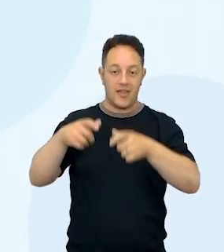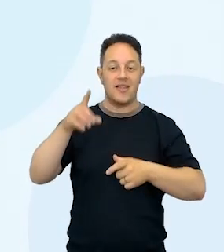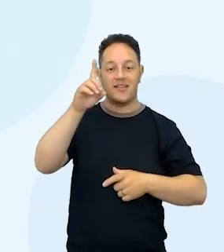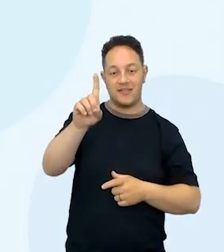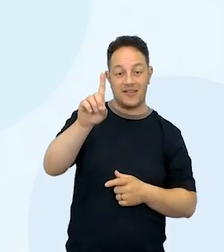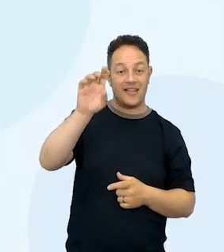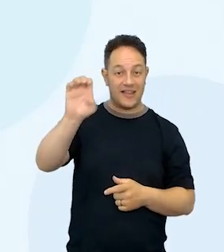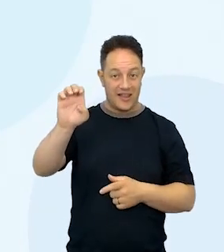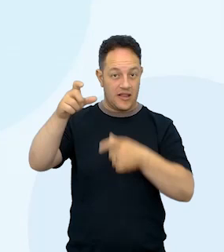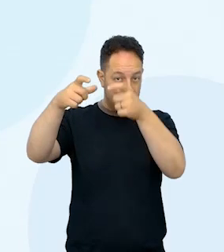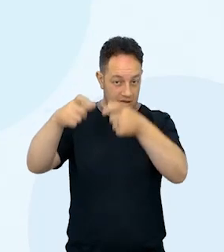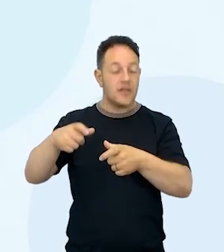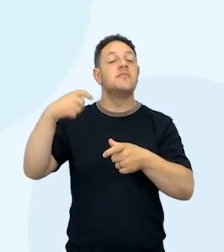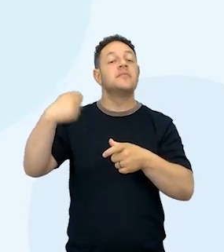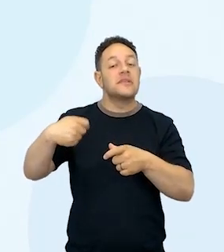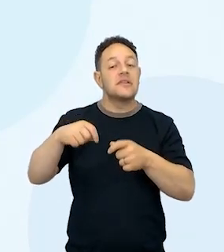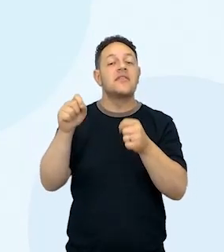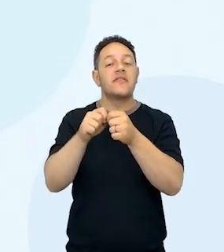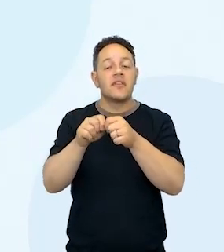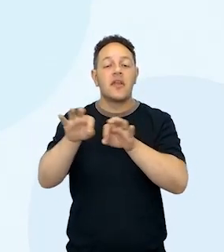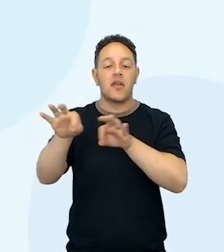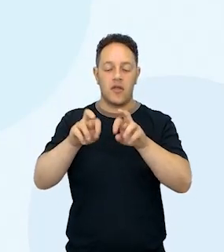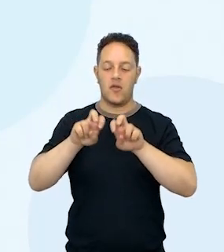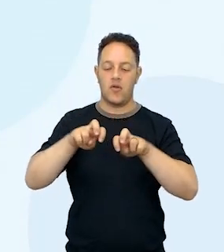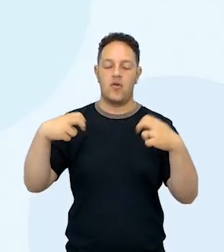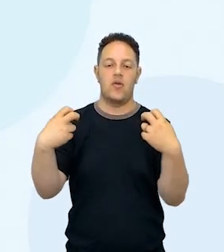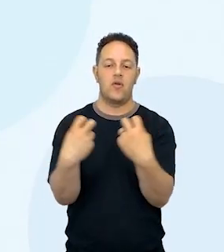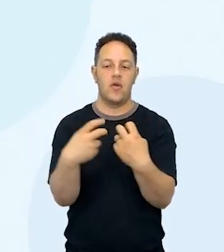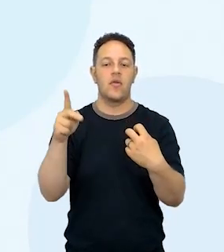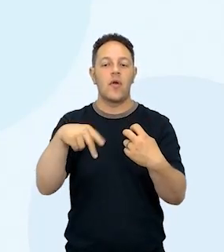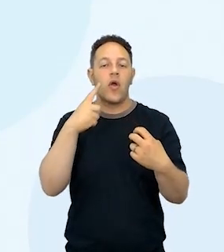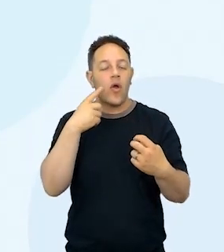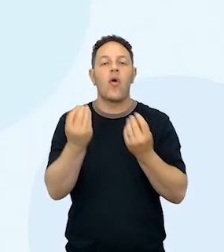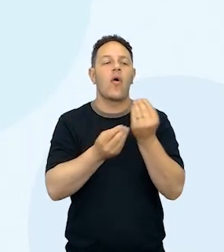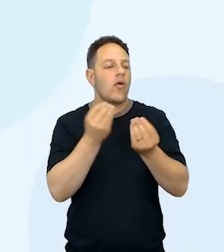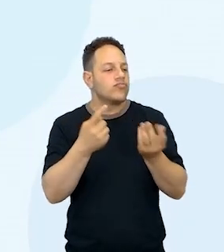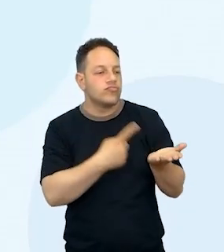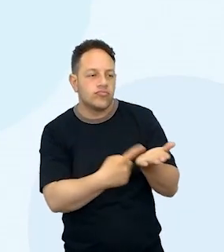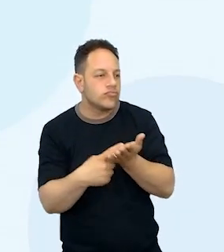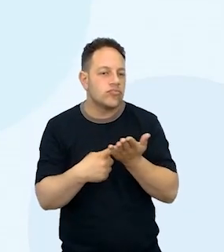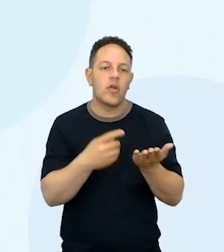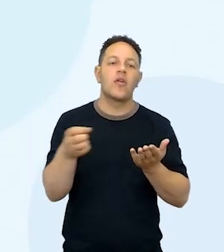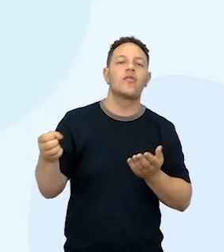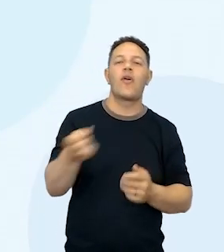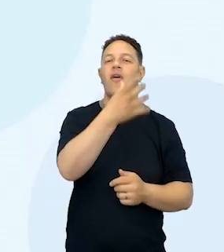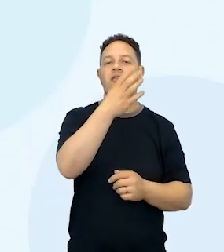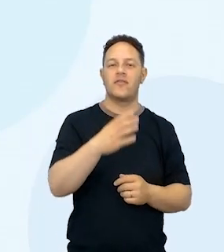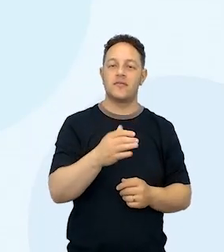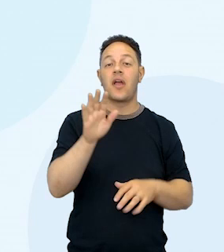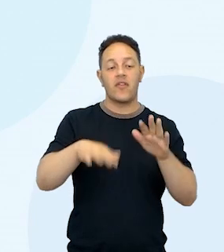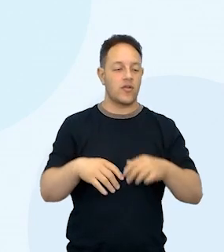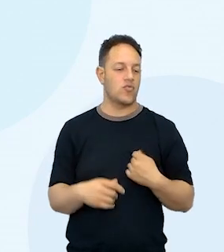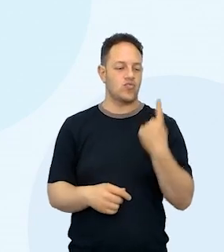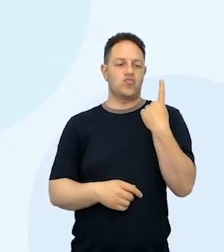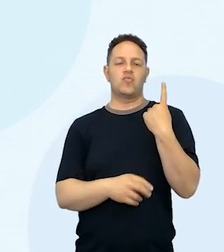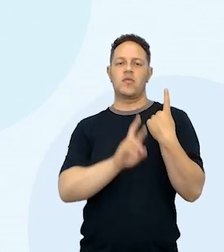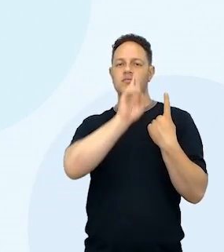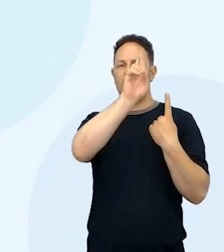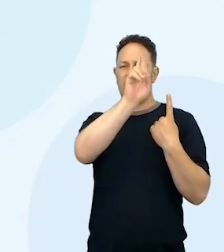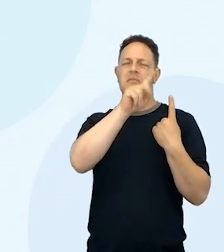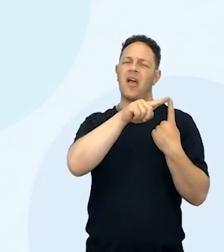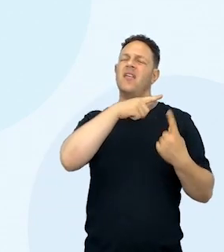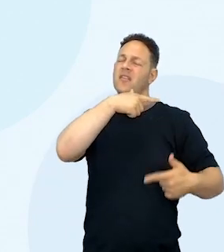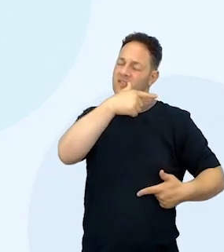gente, de desenvolver comissões para essa nona FECESP. Porque muitas vezes tem só um PEC responsável e é